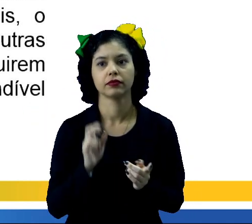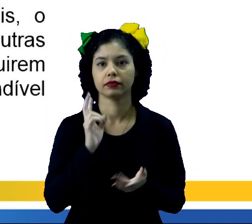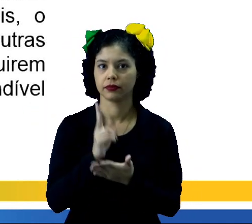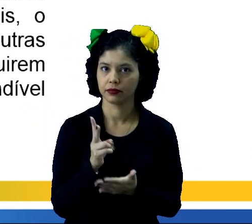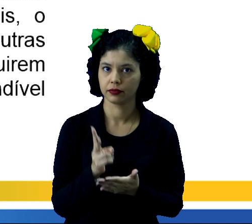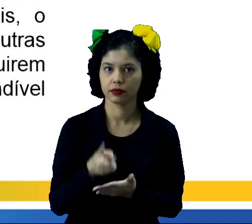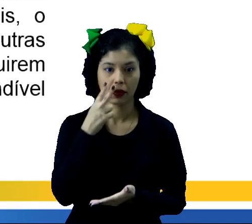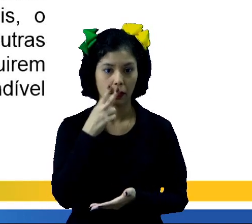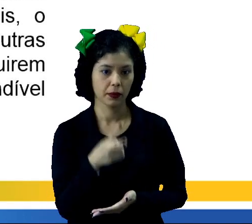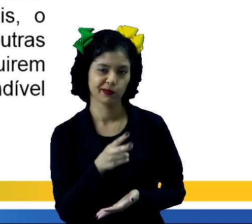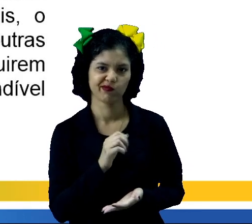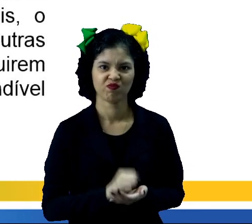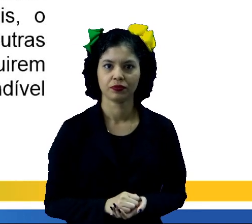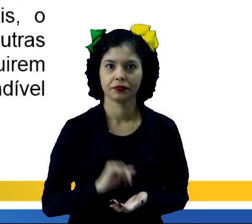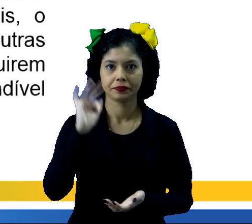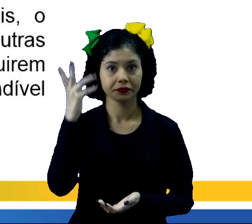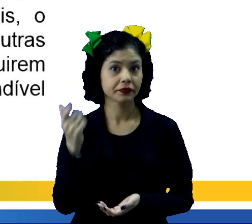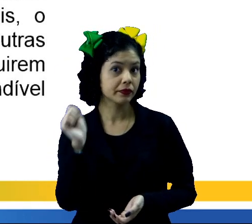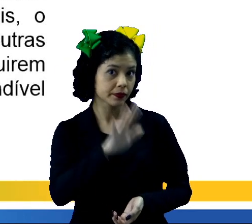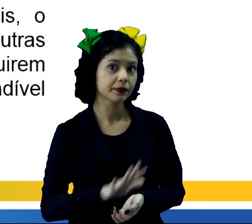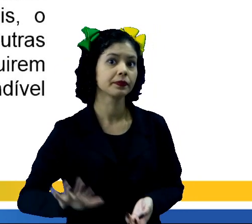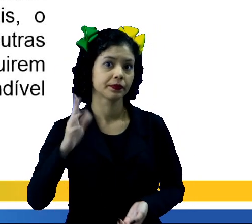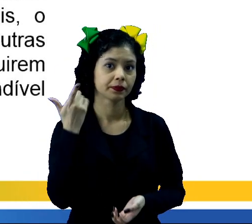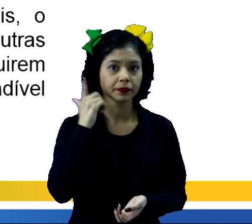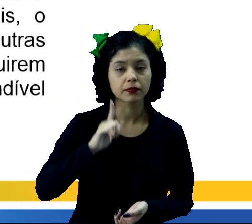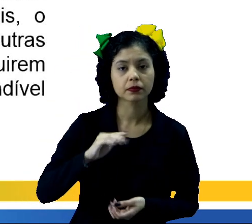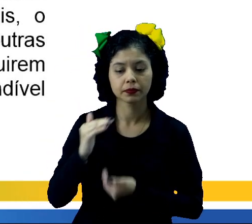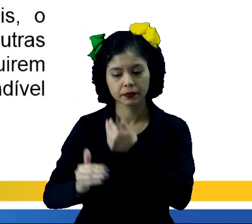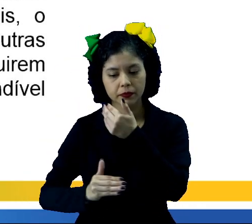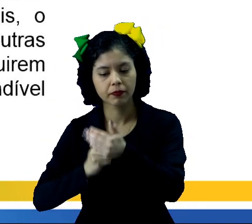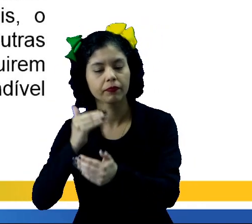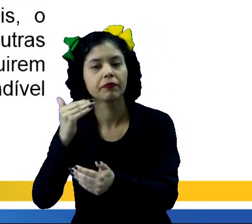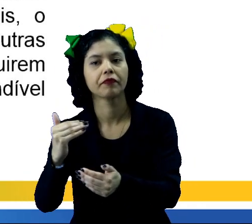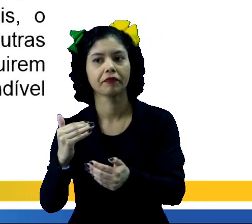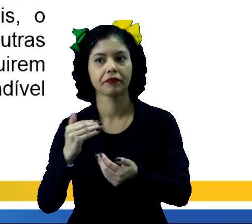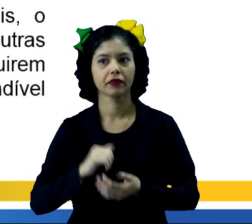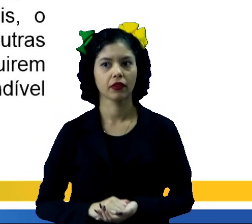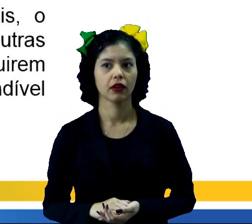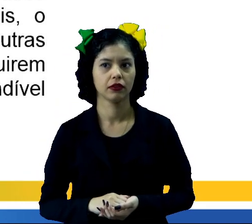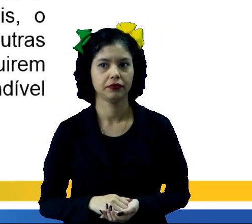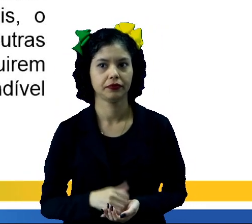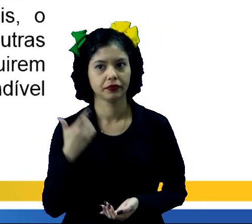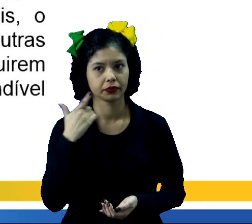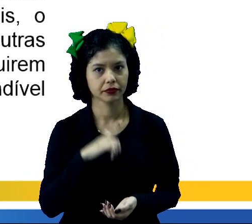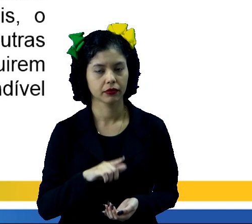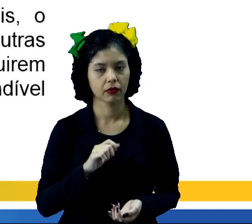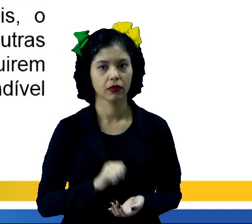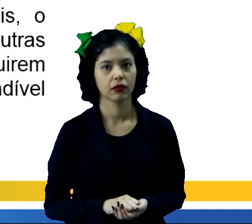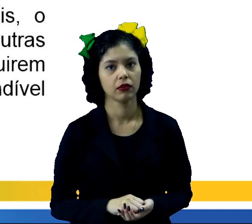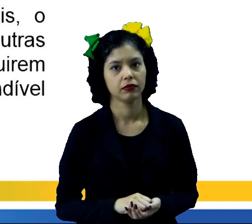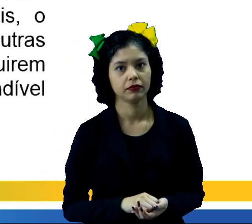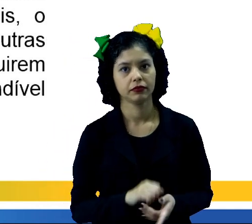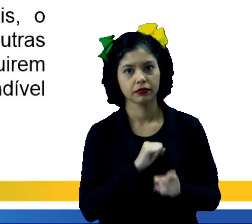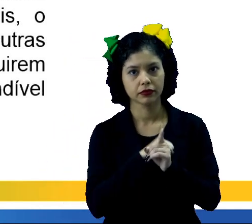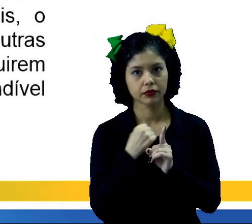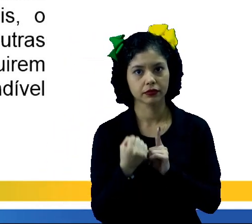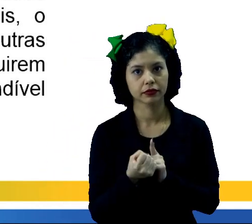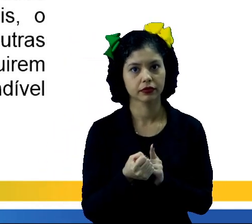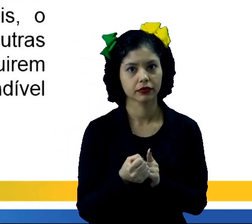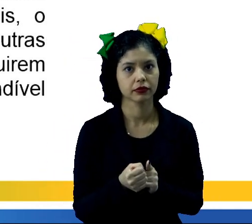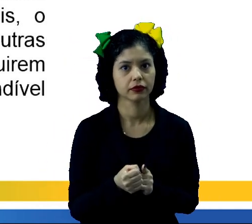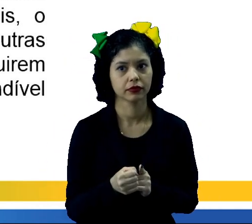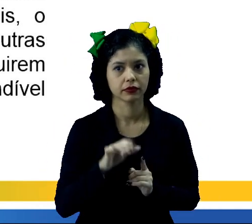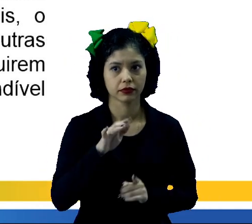sempre se espelhar. Então a África e a Ásia, né, conseguiram evoluir, né, conseguiriam, né, evoluir suas sociedades para uma